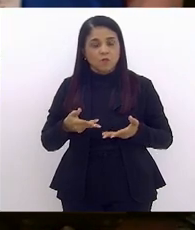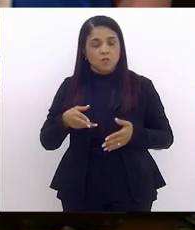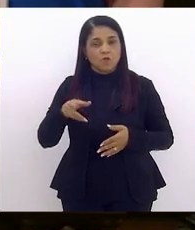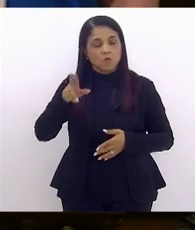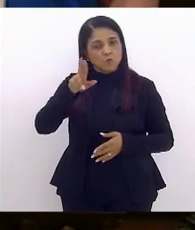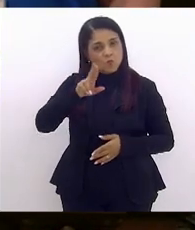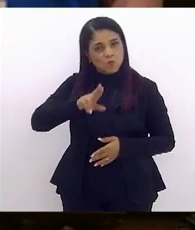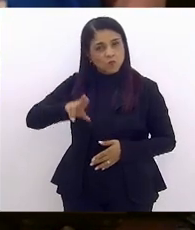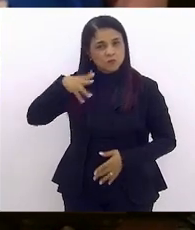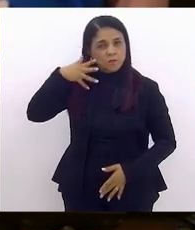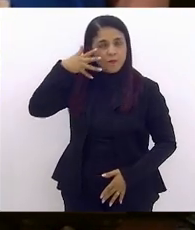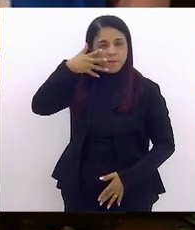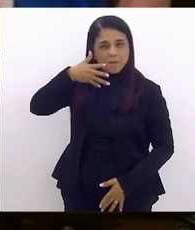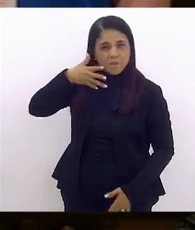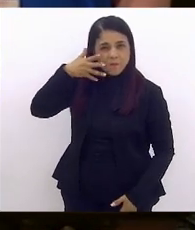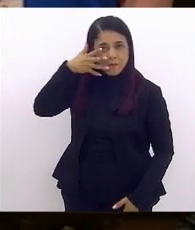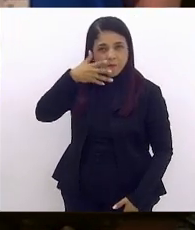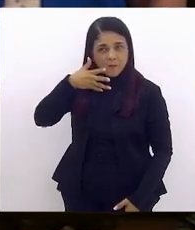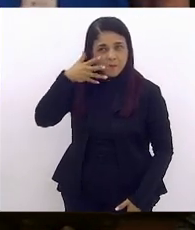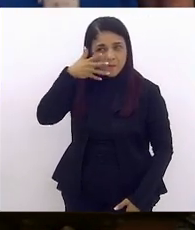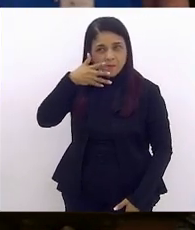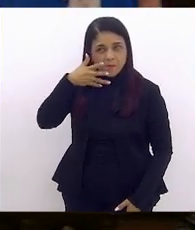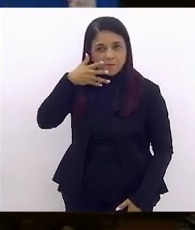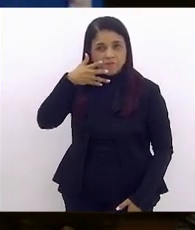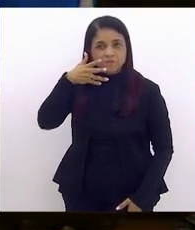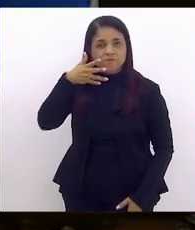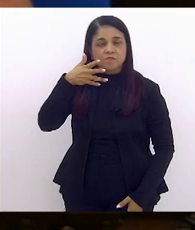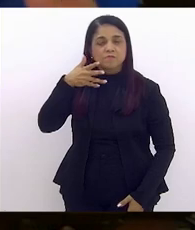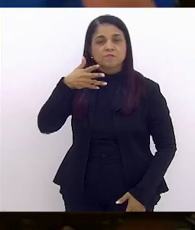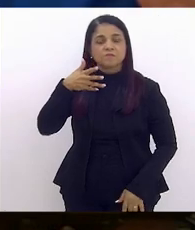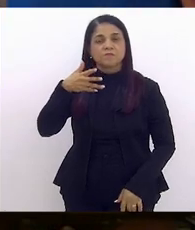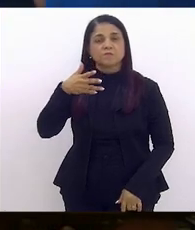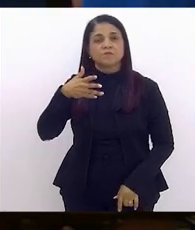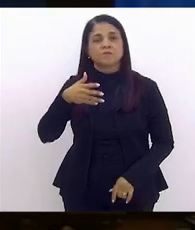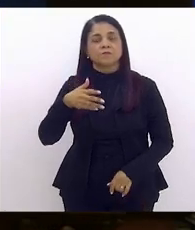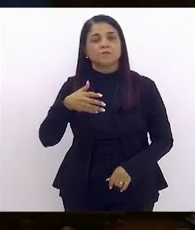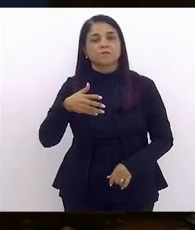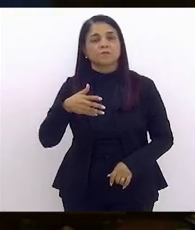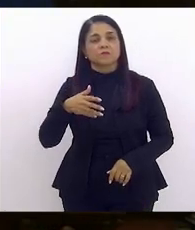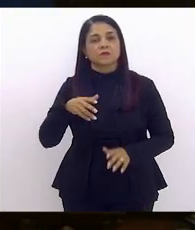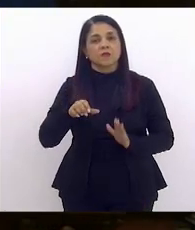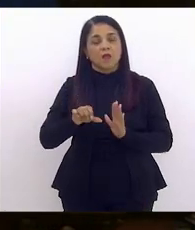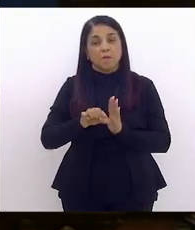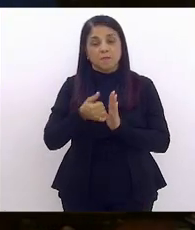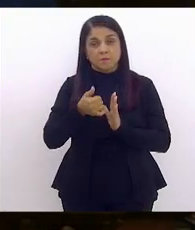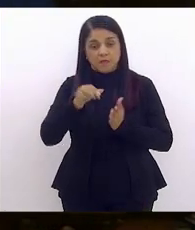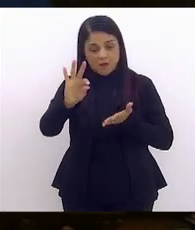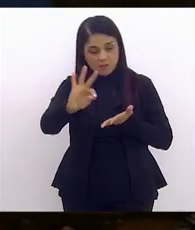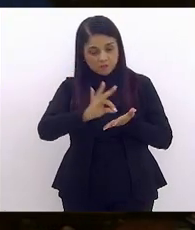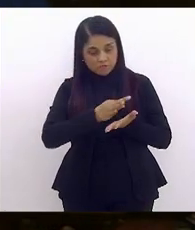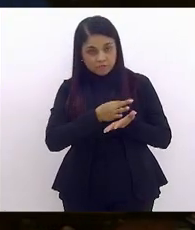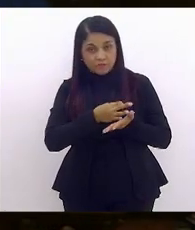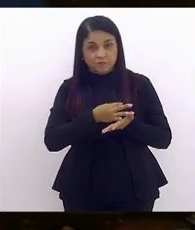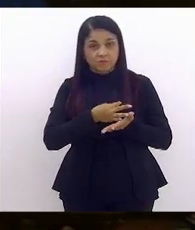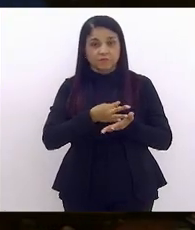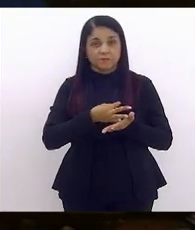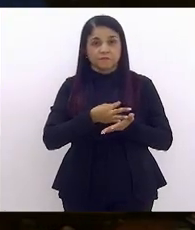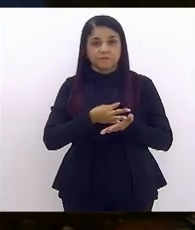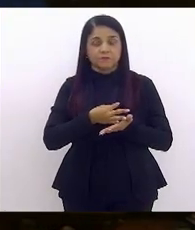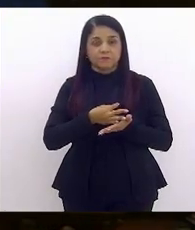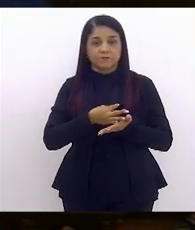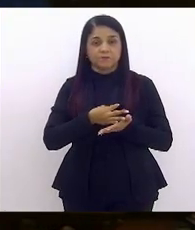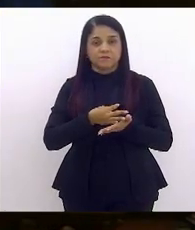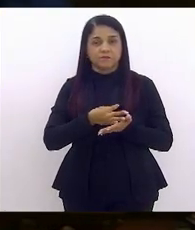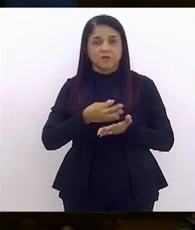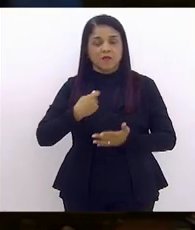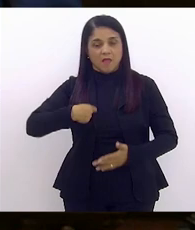da palavra, neste momento, a primeira inscrita é a